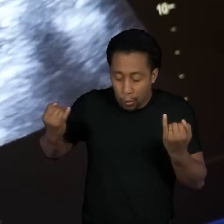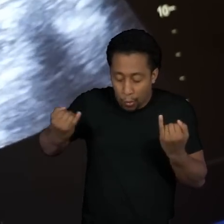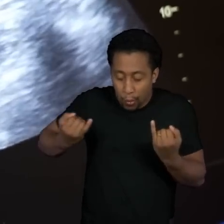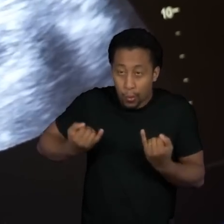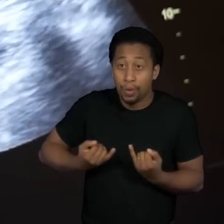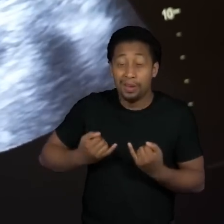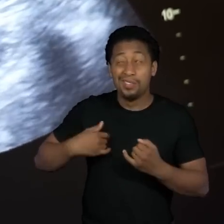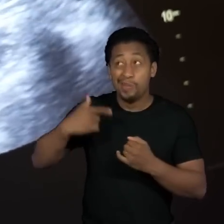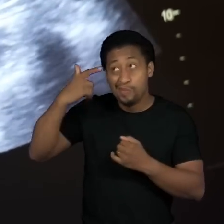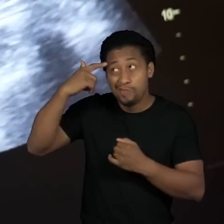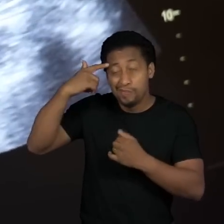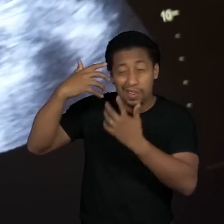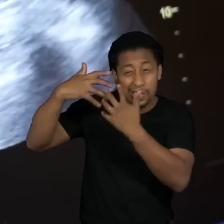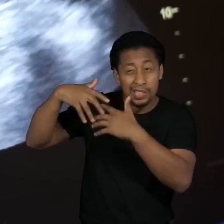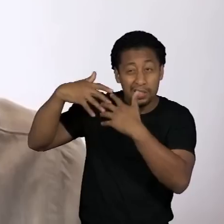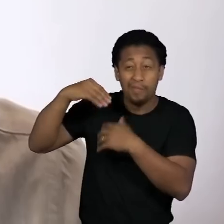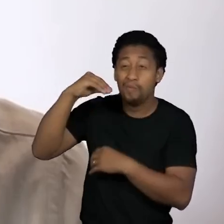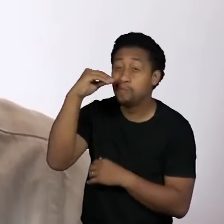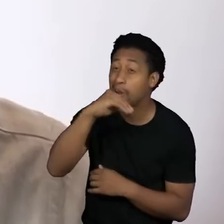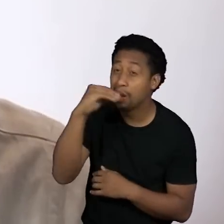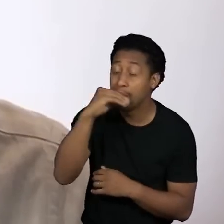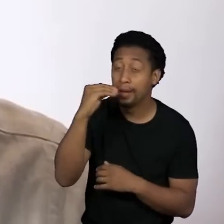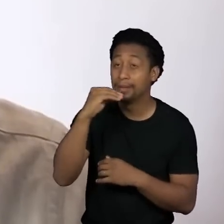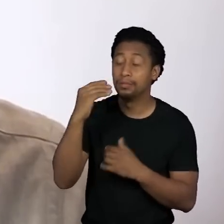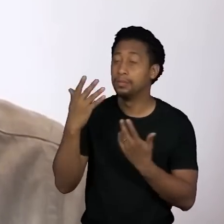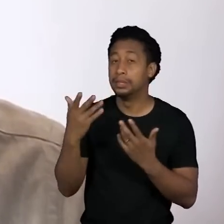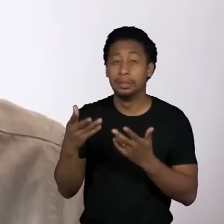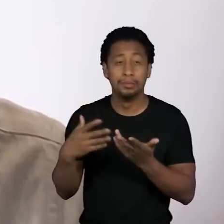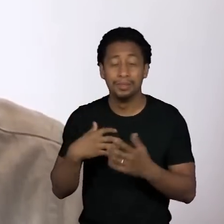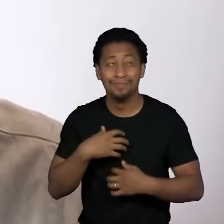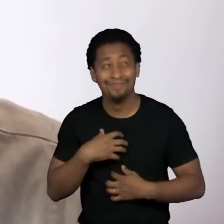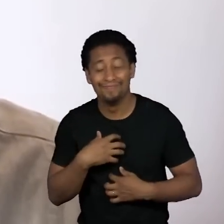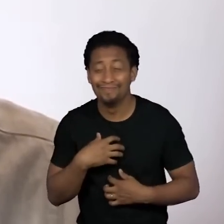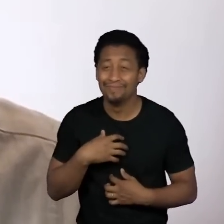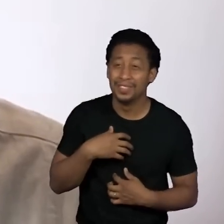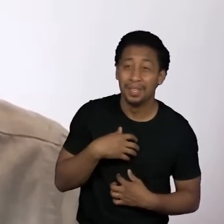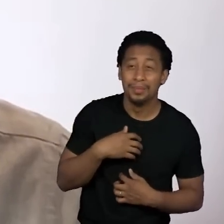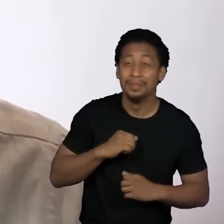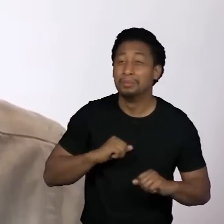psíquicas, psiquiátricas e, infelizmente, um desenvolvimento cognitivo